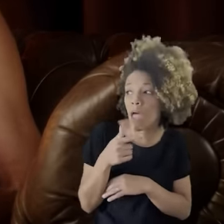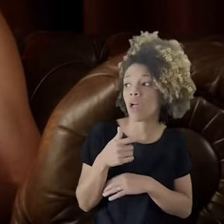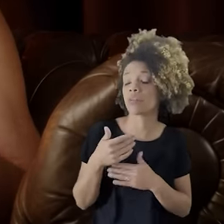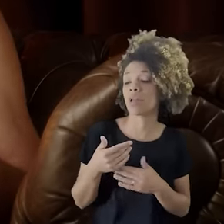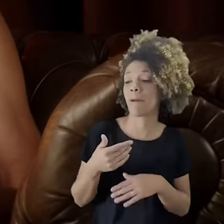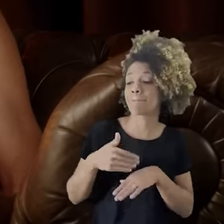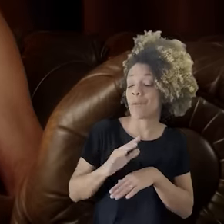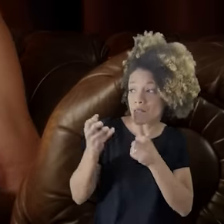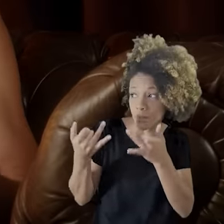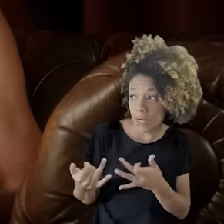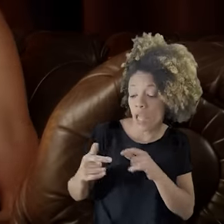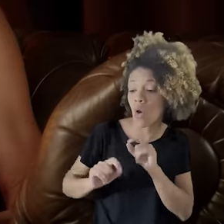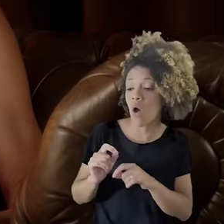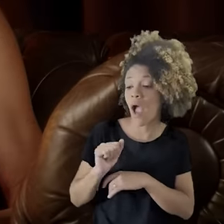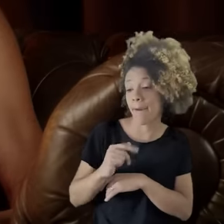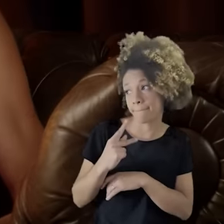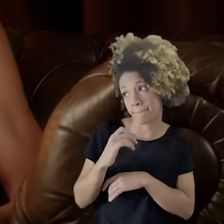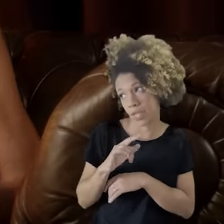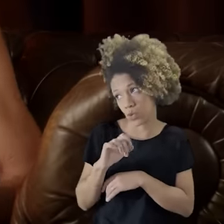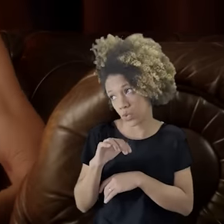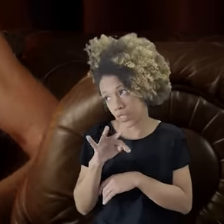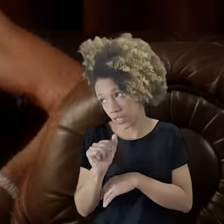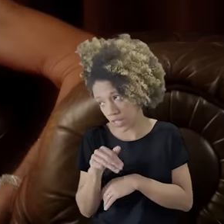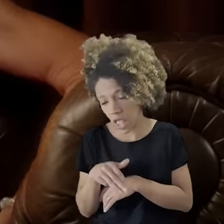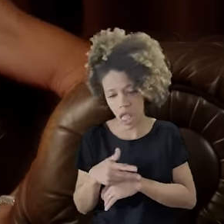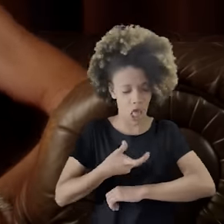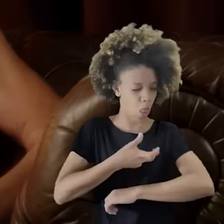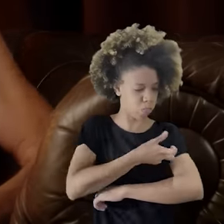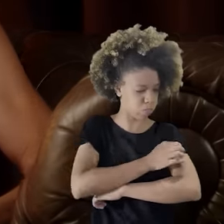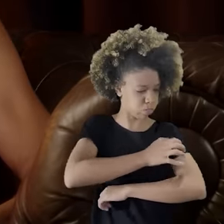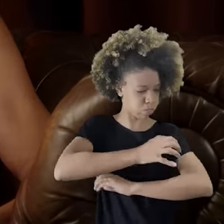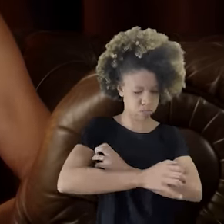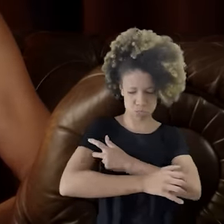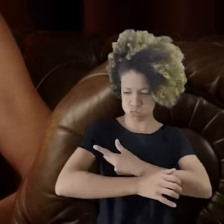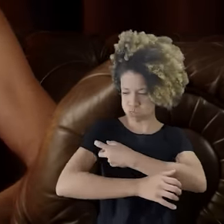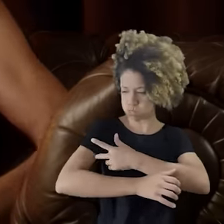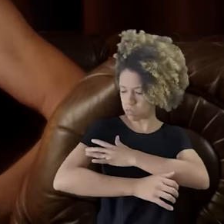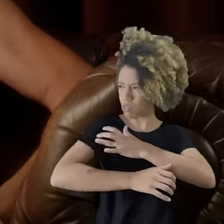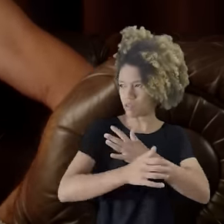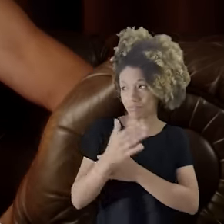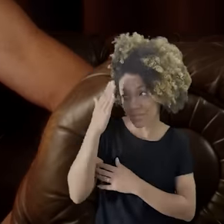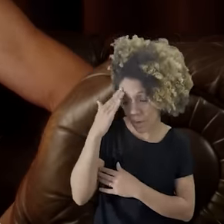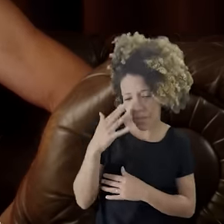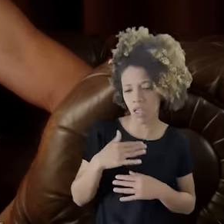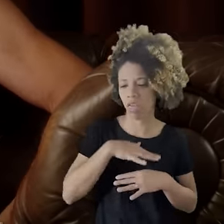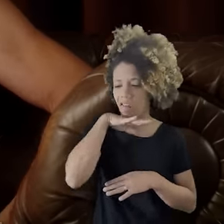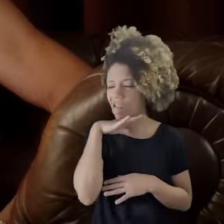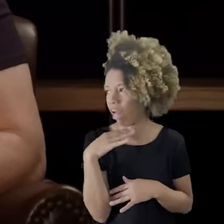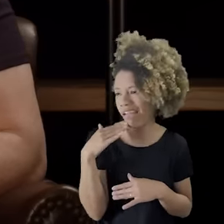adesivos mais falam é a Perlutan né ah eu vou eu vou injetar perlutando não sei o quê sabe aí de